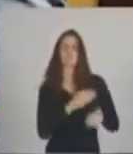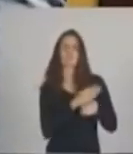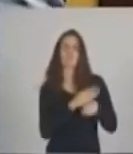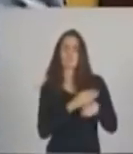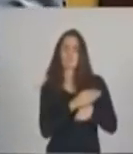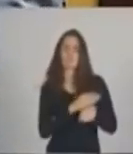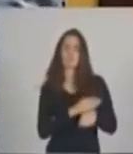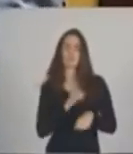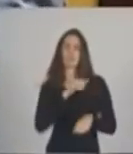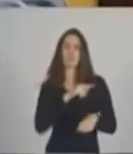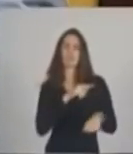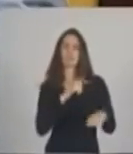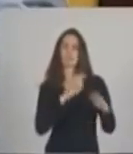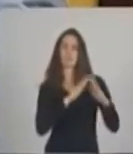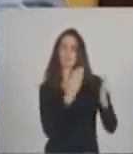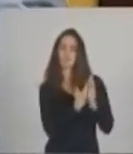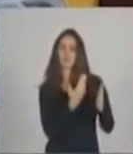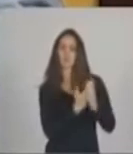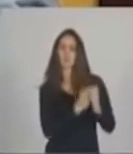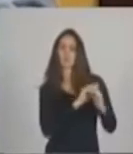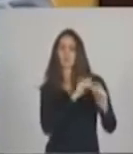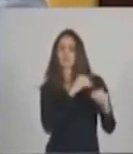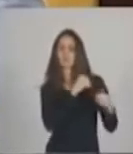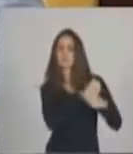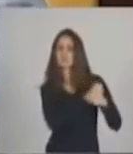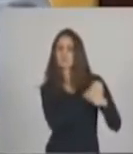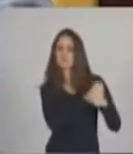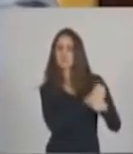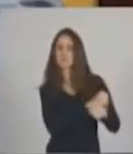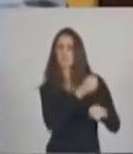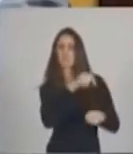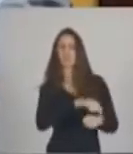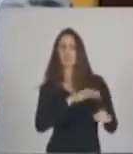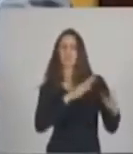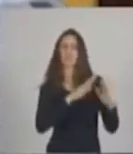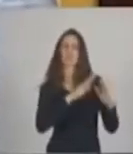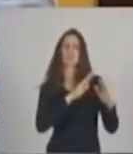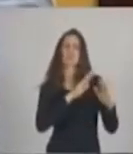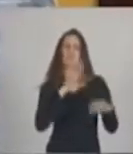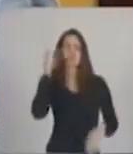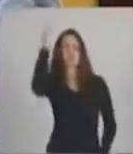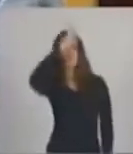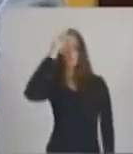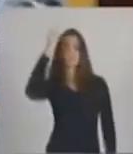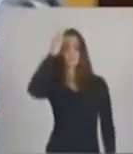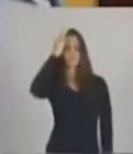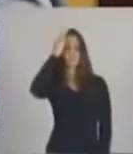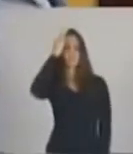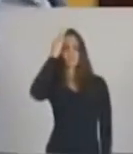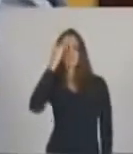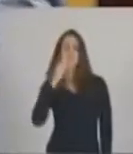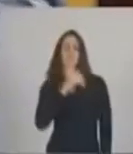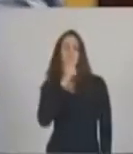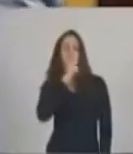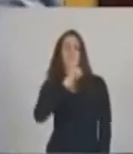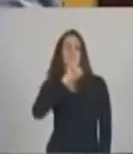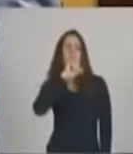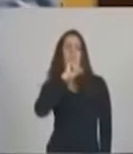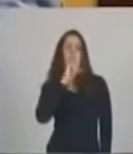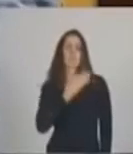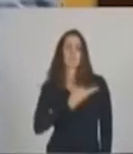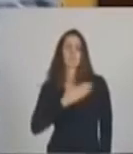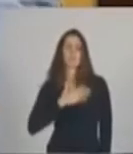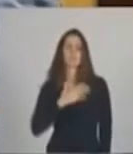escolas mais tradicionais da nossa cidade, do nosso estado. Mãe de amigos, mãe do Thieres,